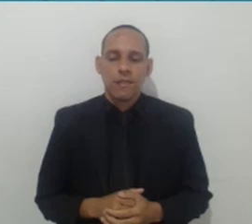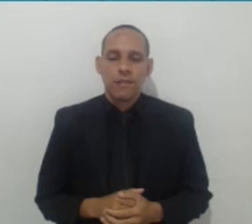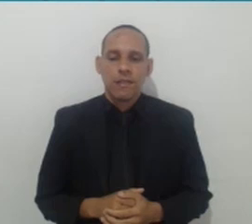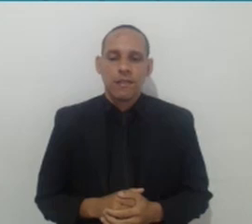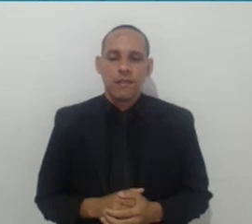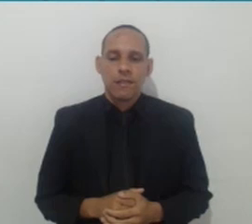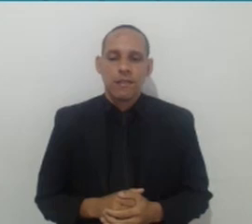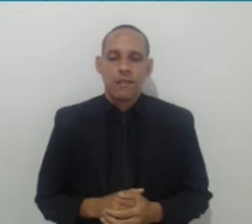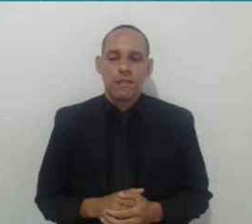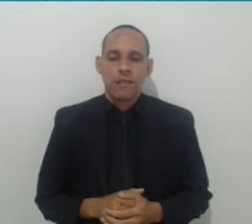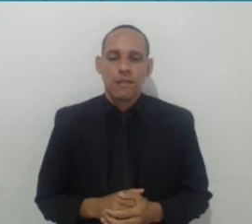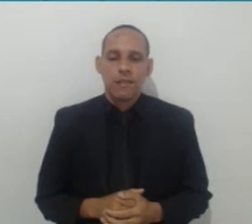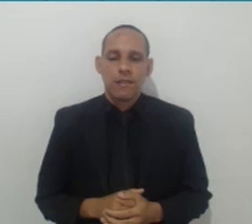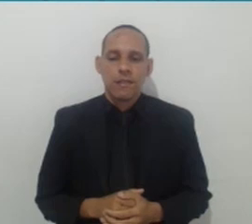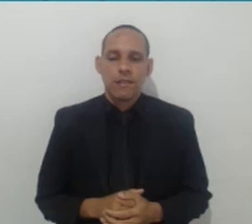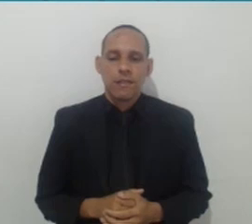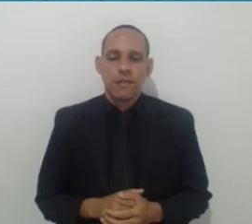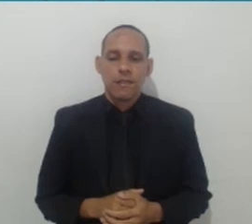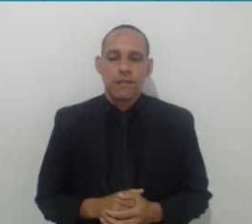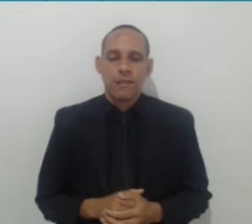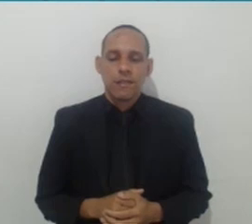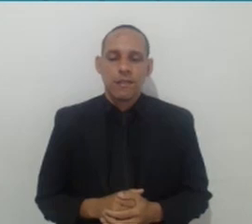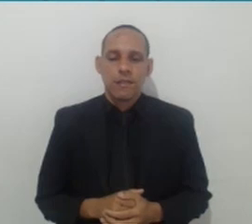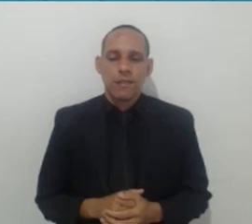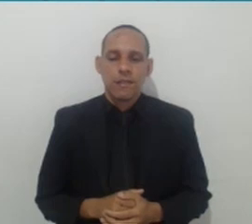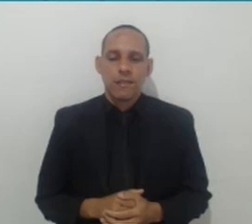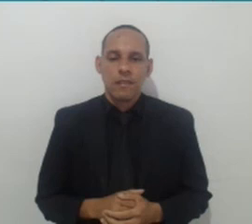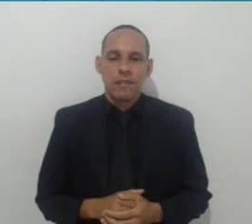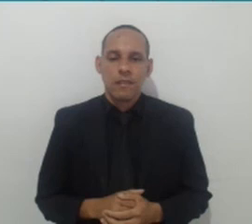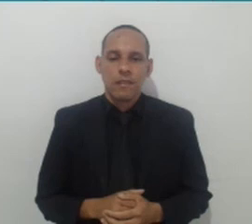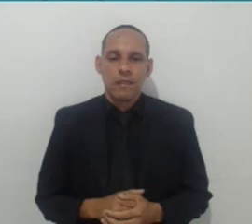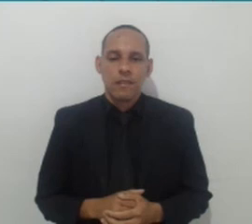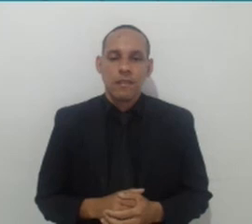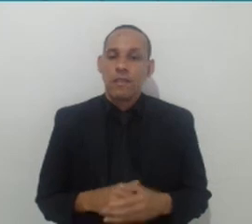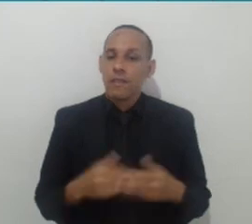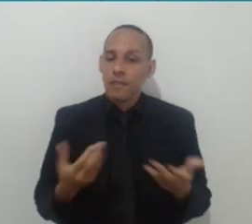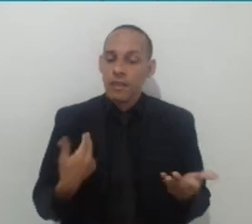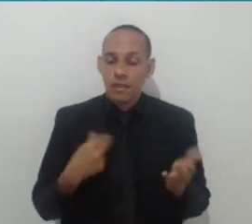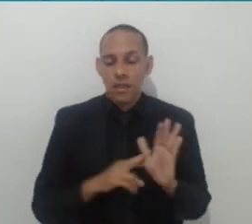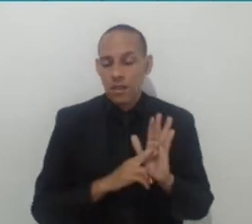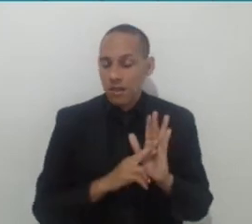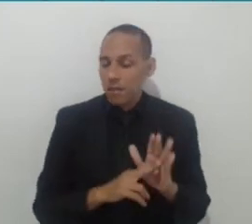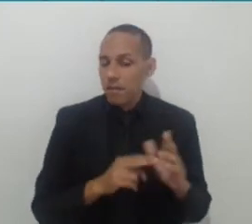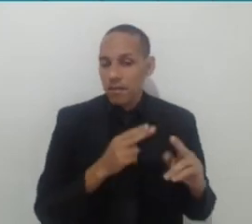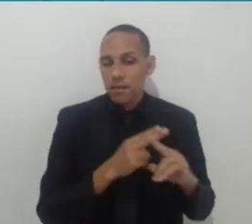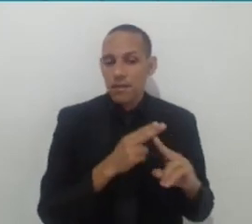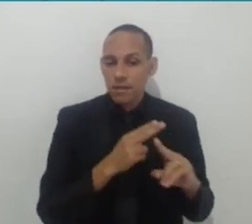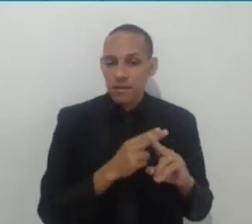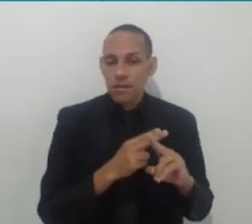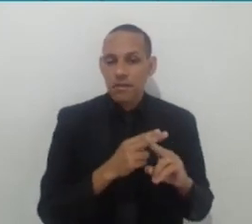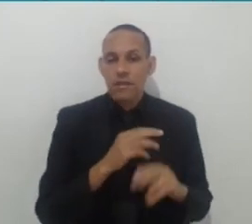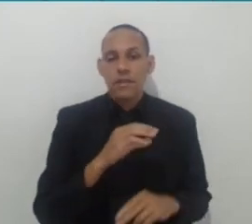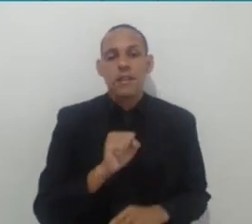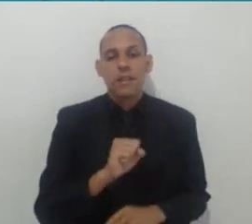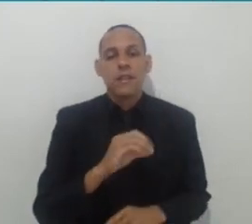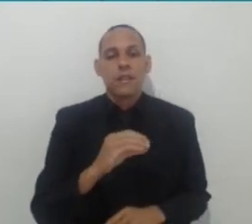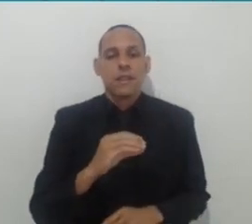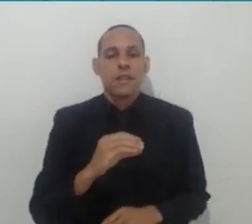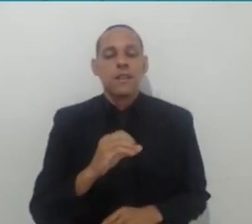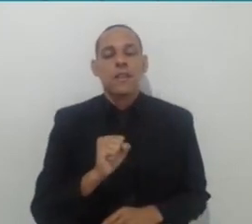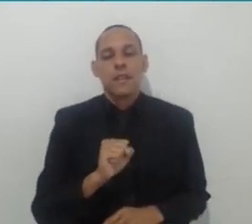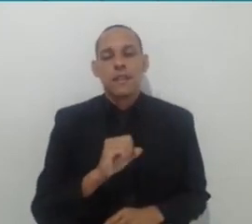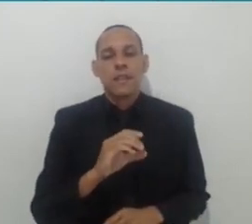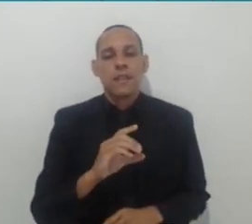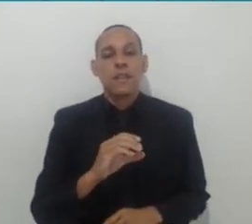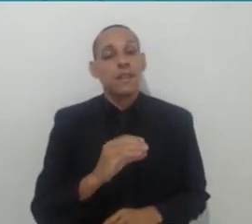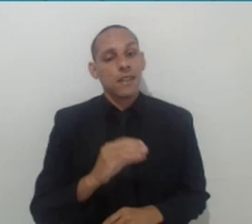só para de forma que é na condição de representante da Caixa de FCVS, e